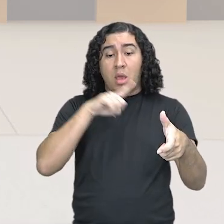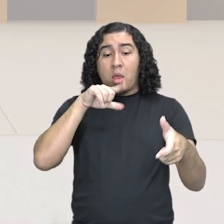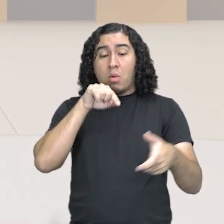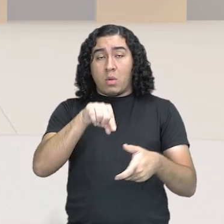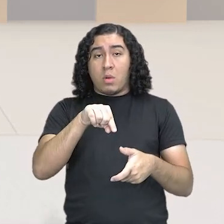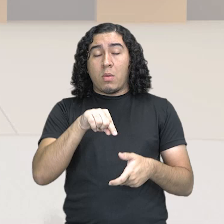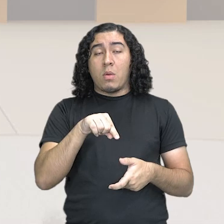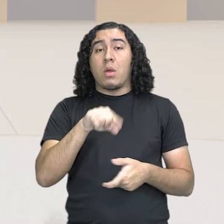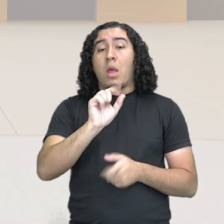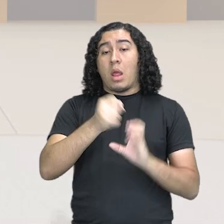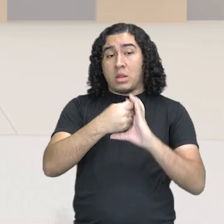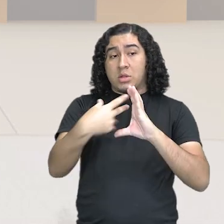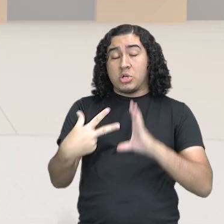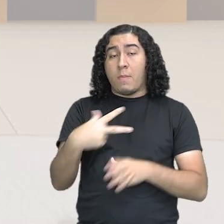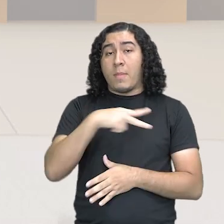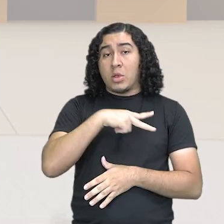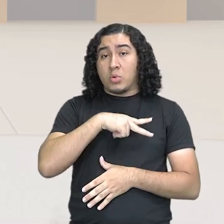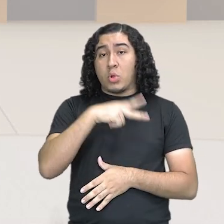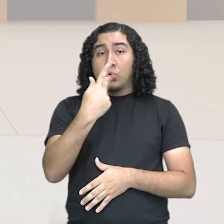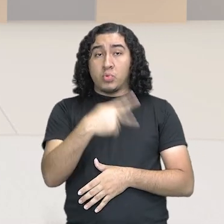as suas características,